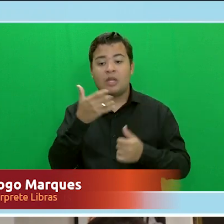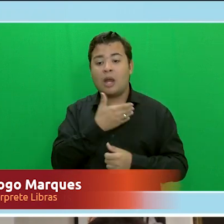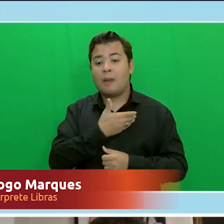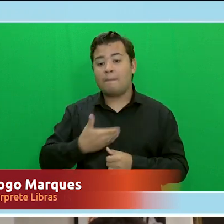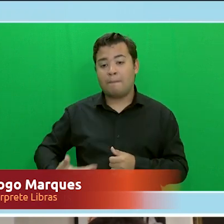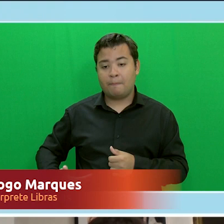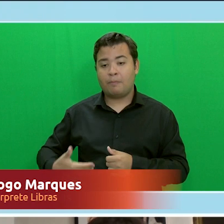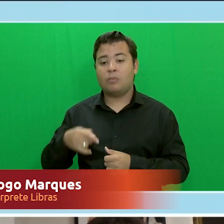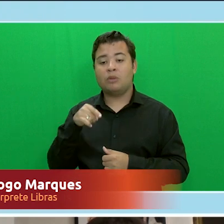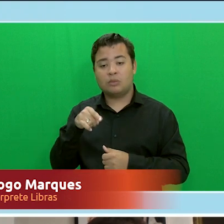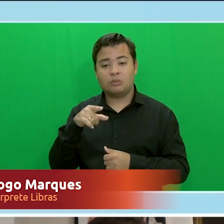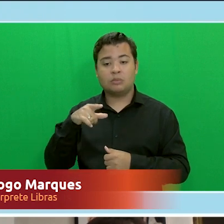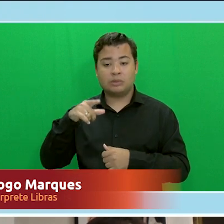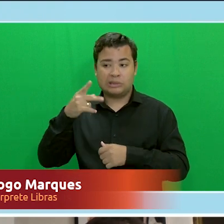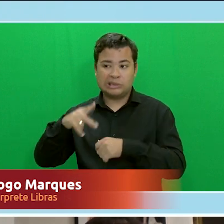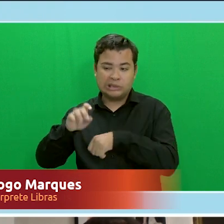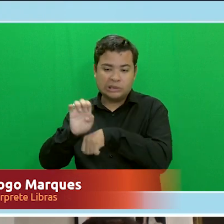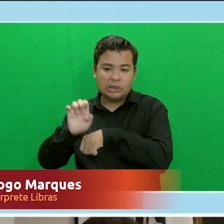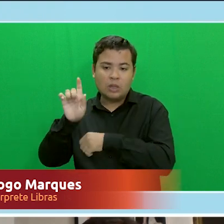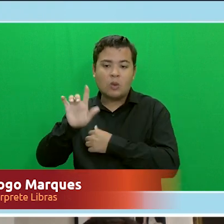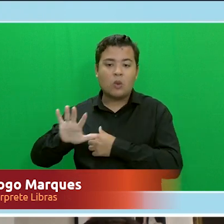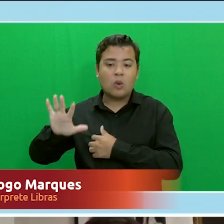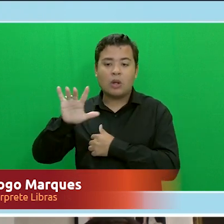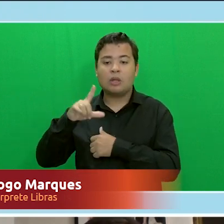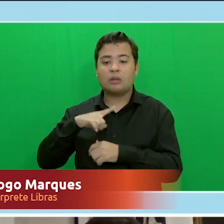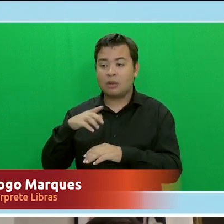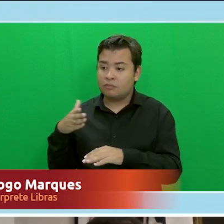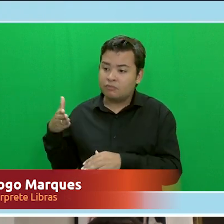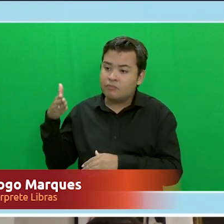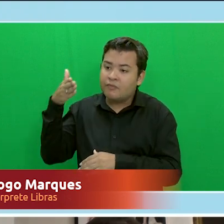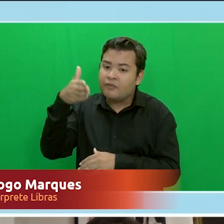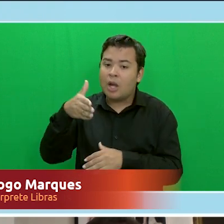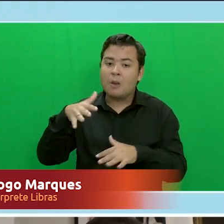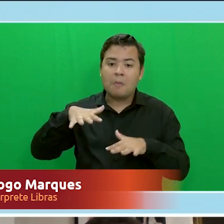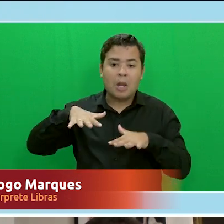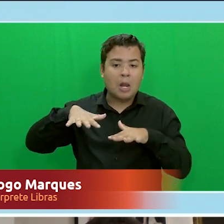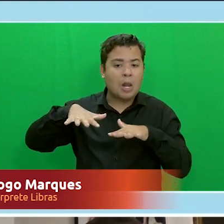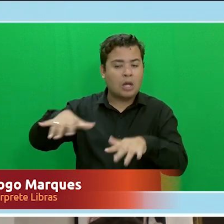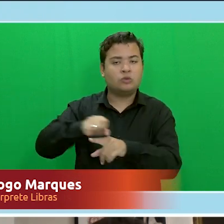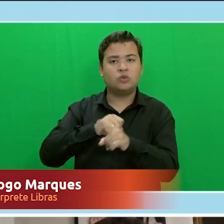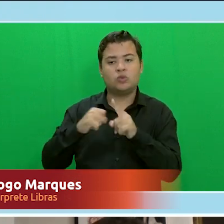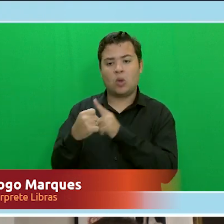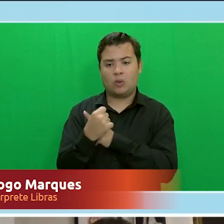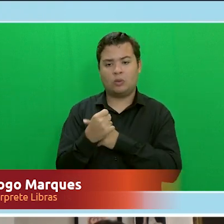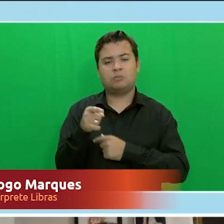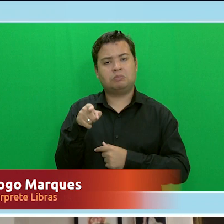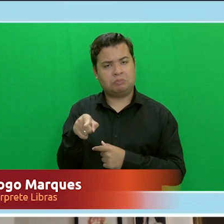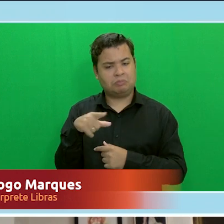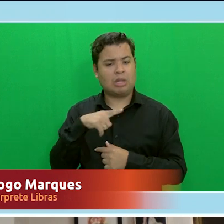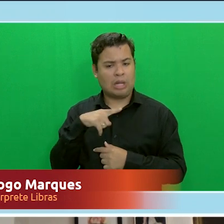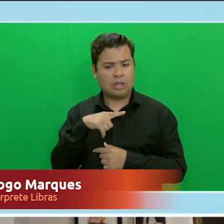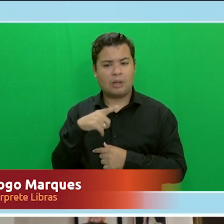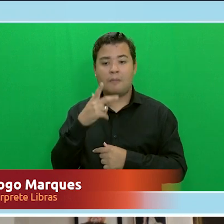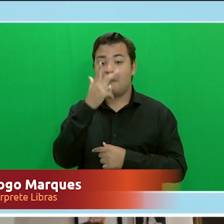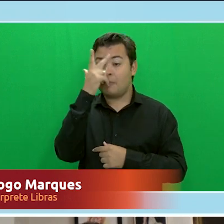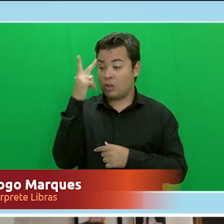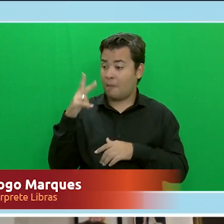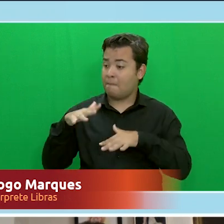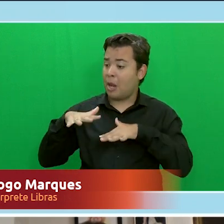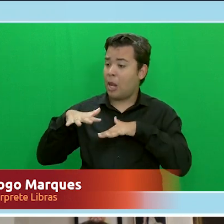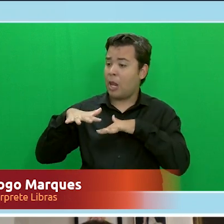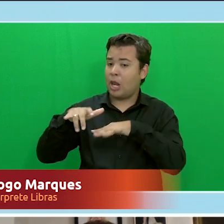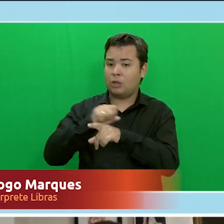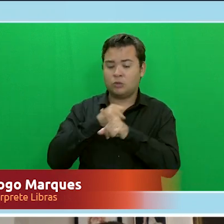pública do estado de Goiás, que vem do movimento social, e estava uma série de pessoas